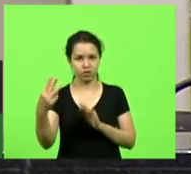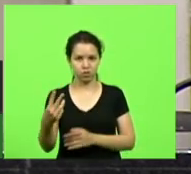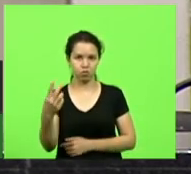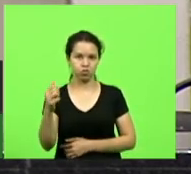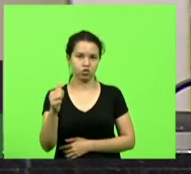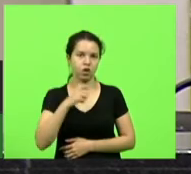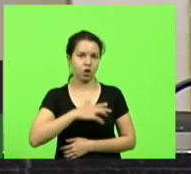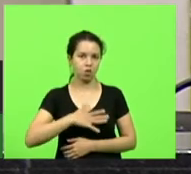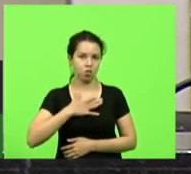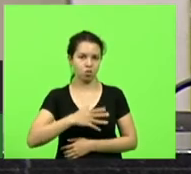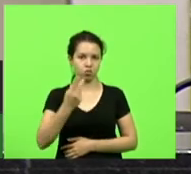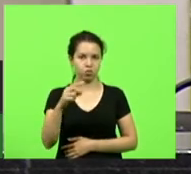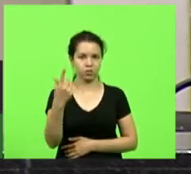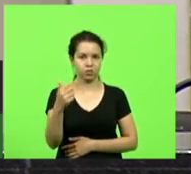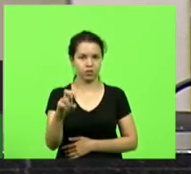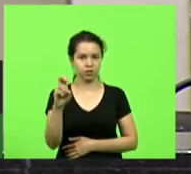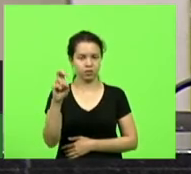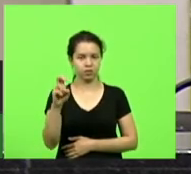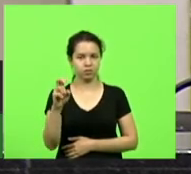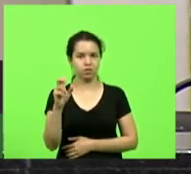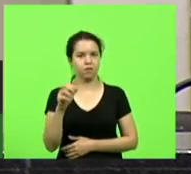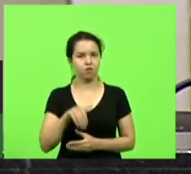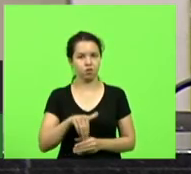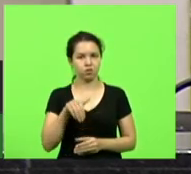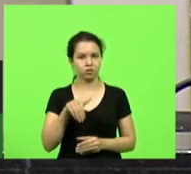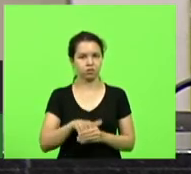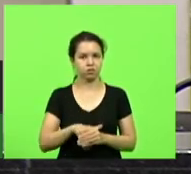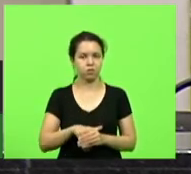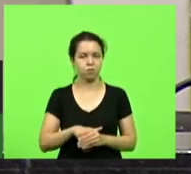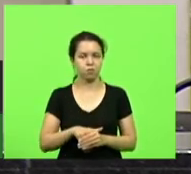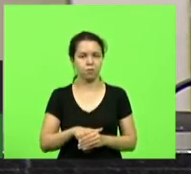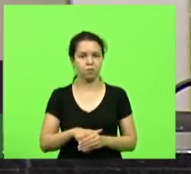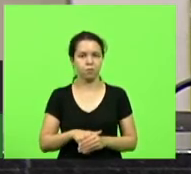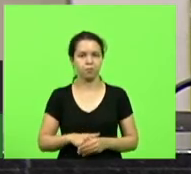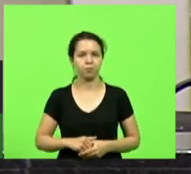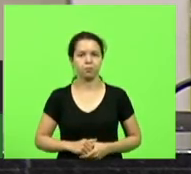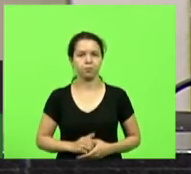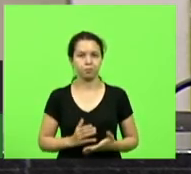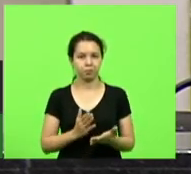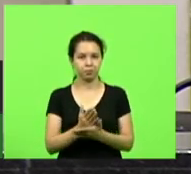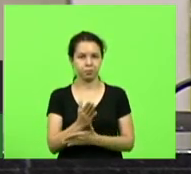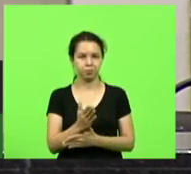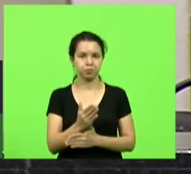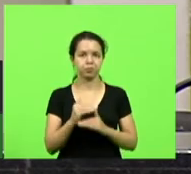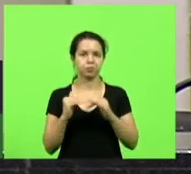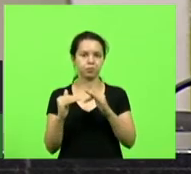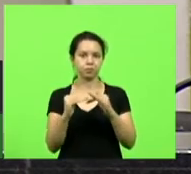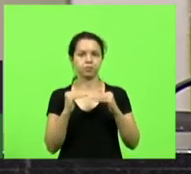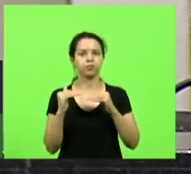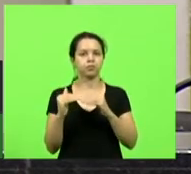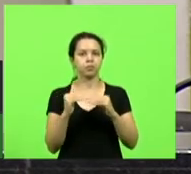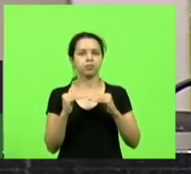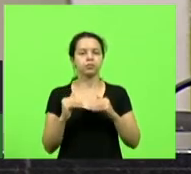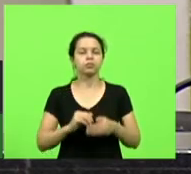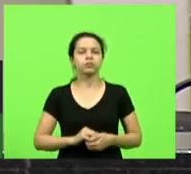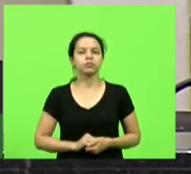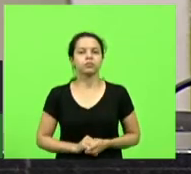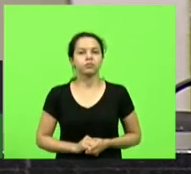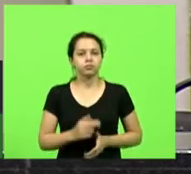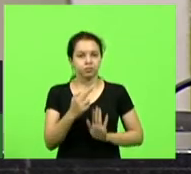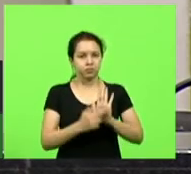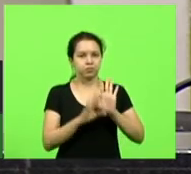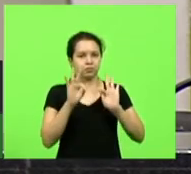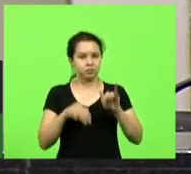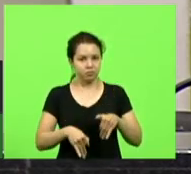16.689/31 de agosto de 2015. Em votação, deputados que aprovam permaneçam como se encontram. Aprovado por unanimidade. Votação da redação final do